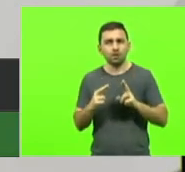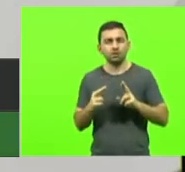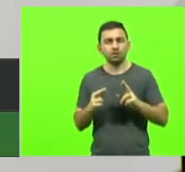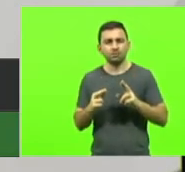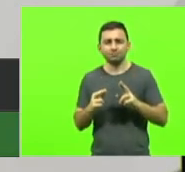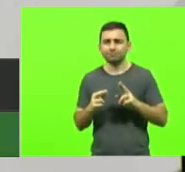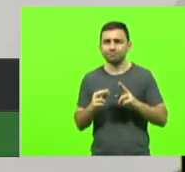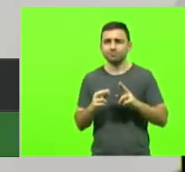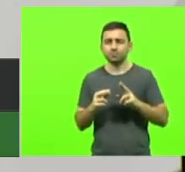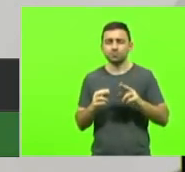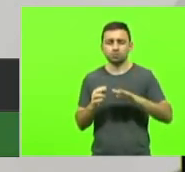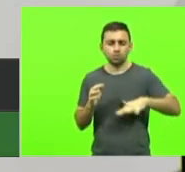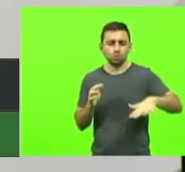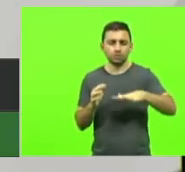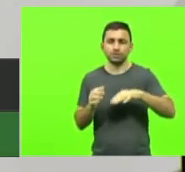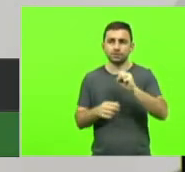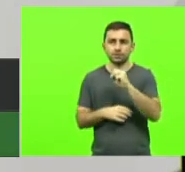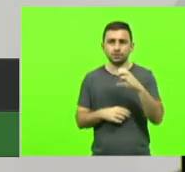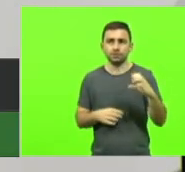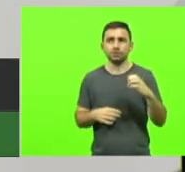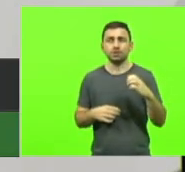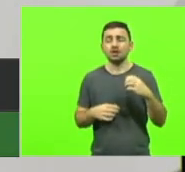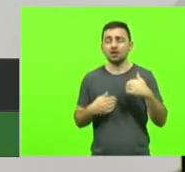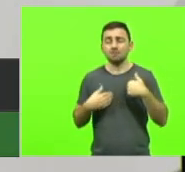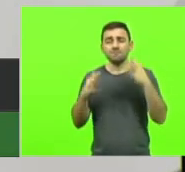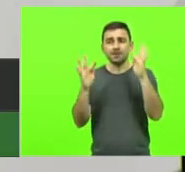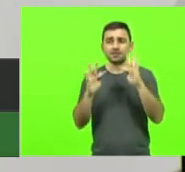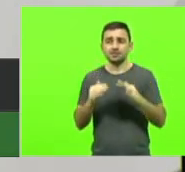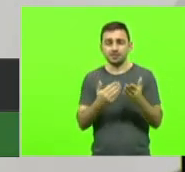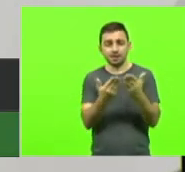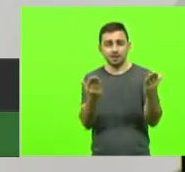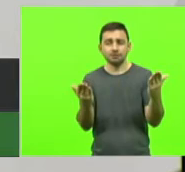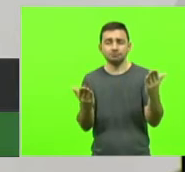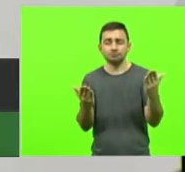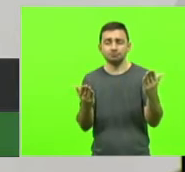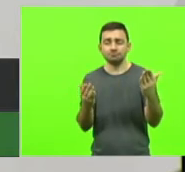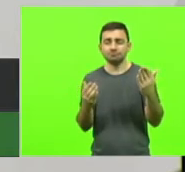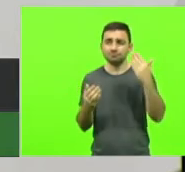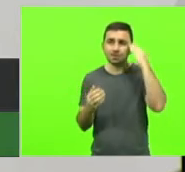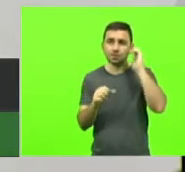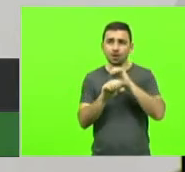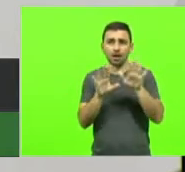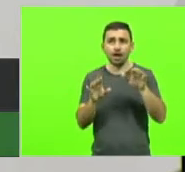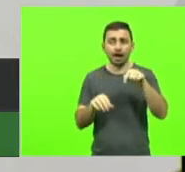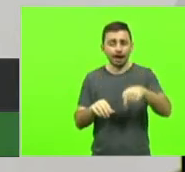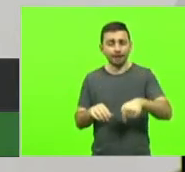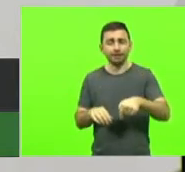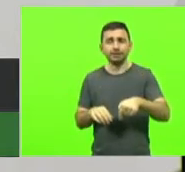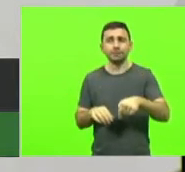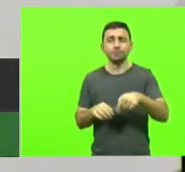Catarina. Fico feliz com esse entendimento. Quem ganha é o povo de Santa Catarina.